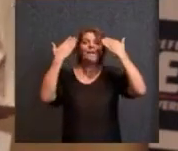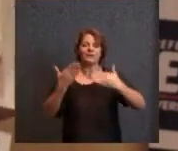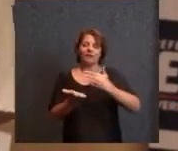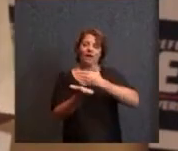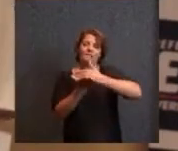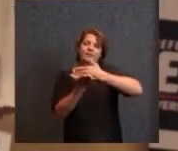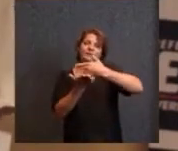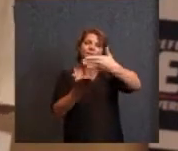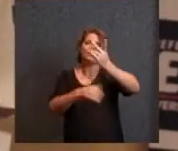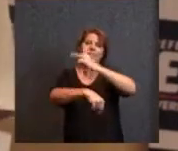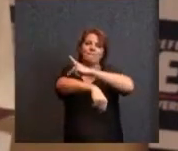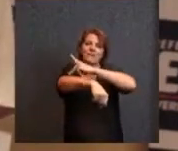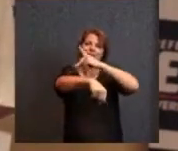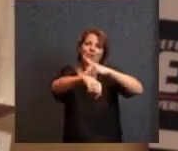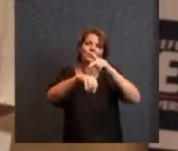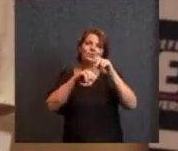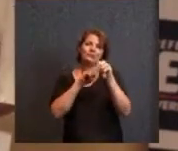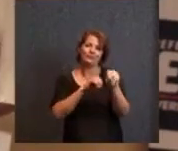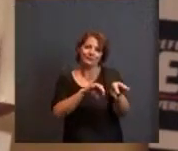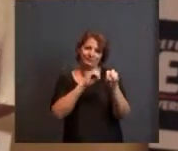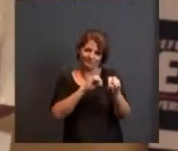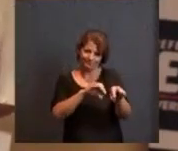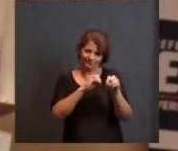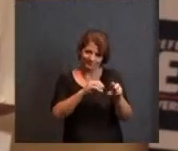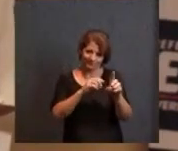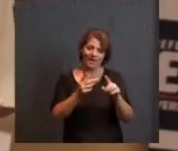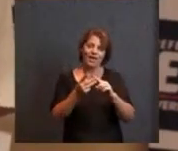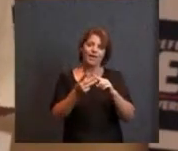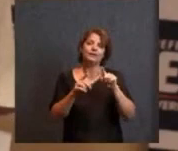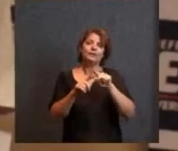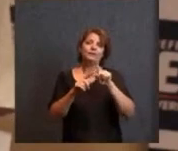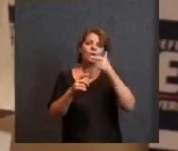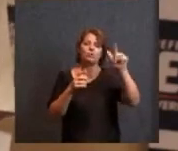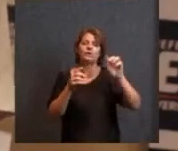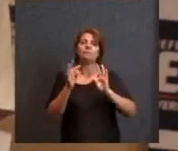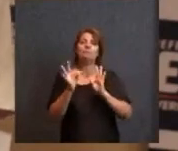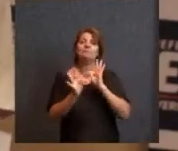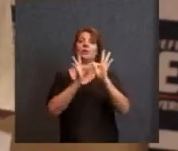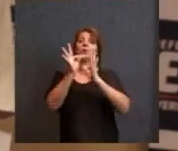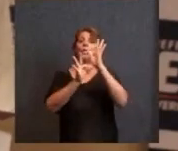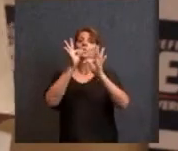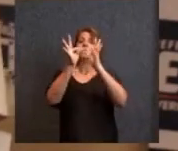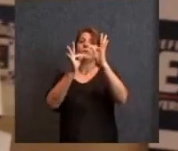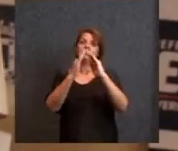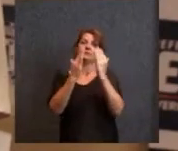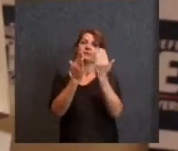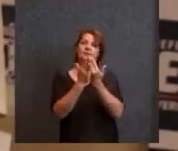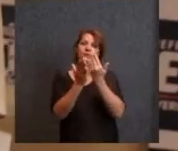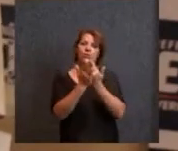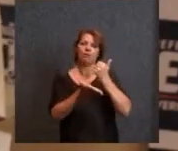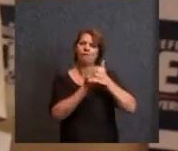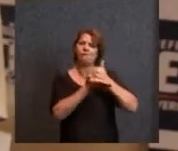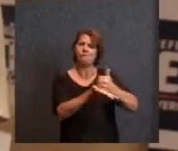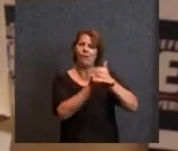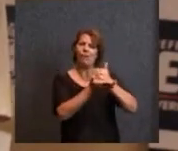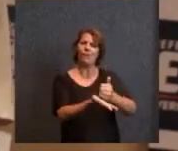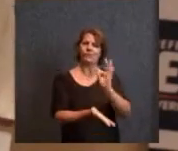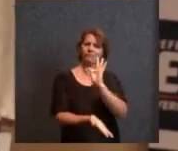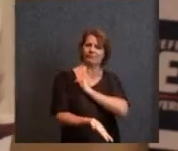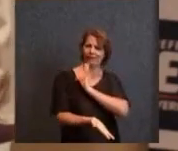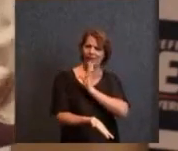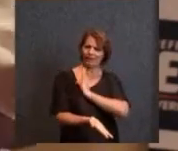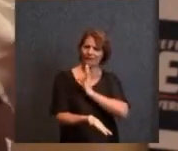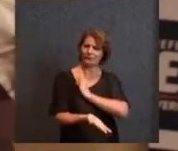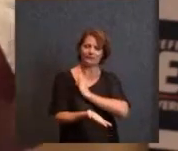ano letivo. A outra é com relação à infraestrutura tecnológica das escolas, ao apoio para o suporte de todas